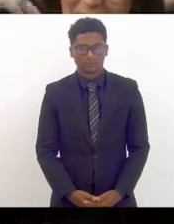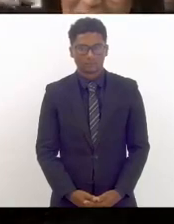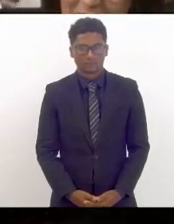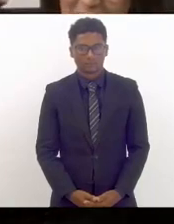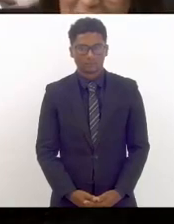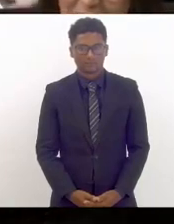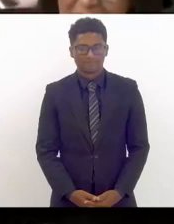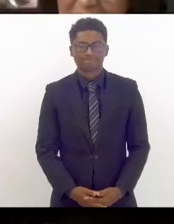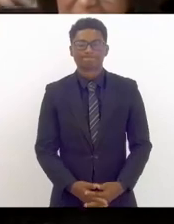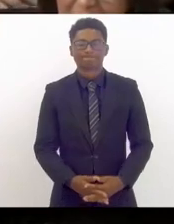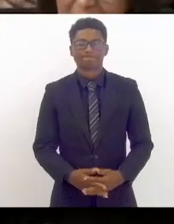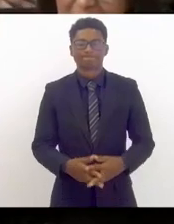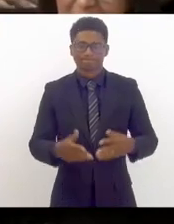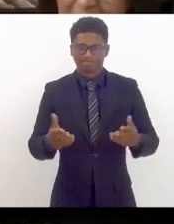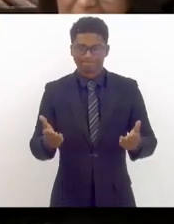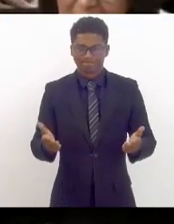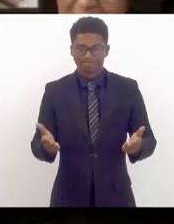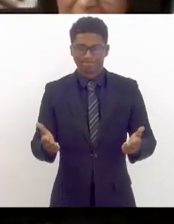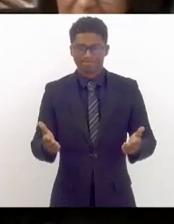Bom,